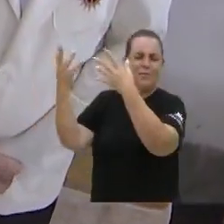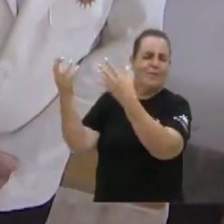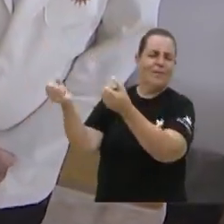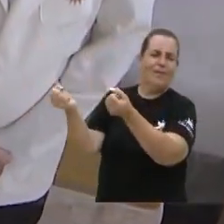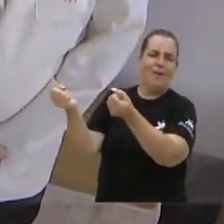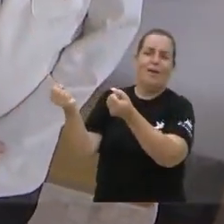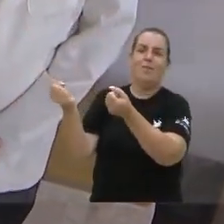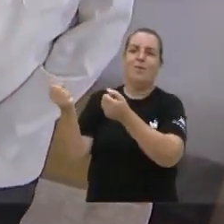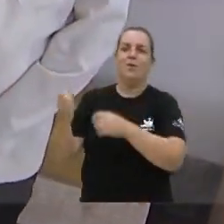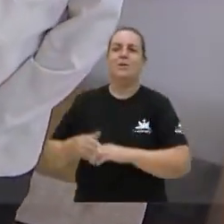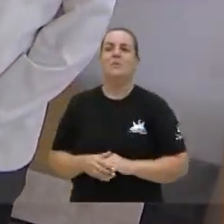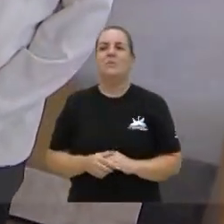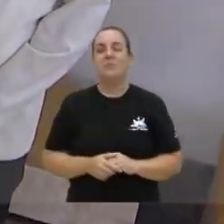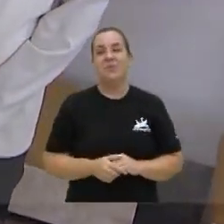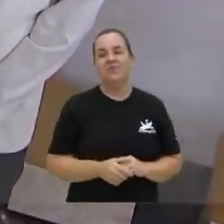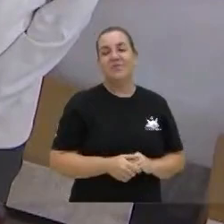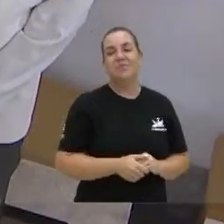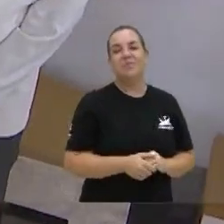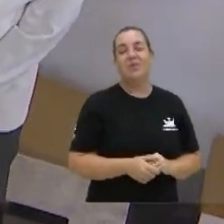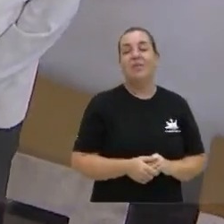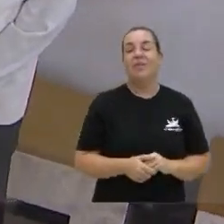nosso